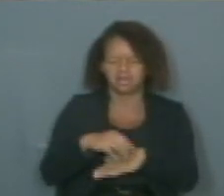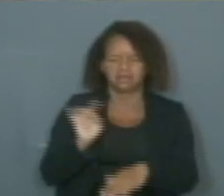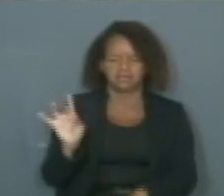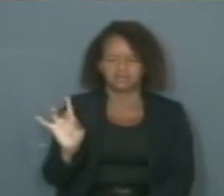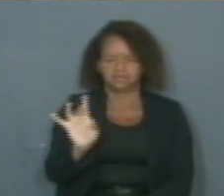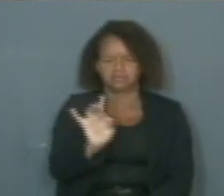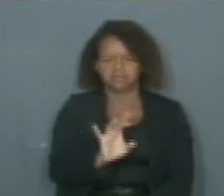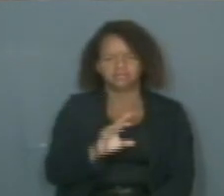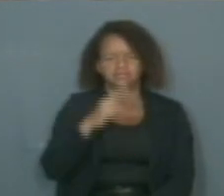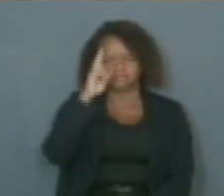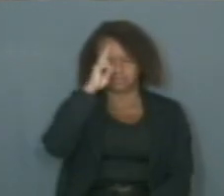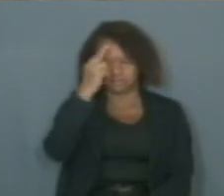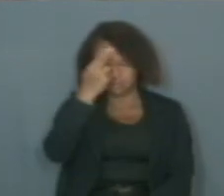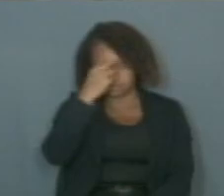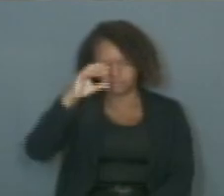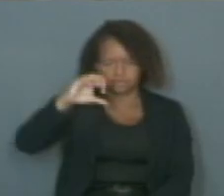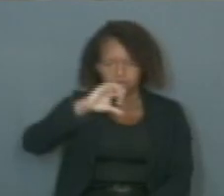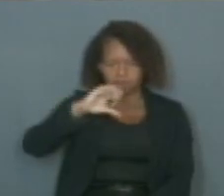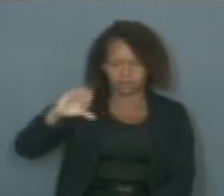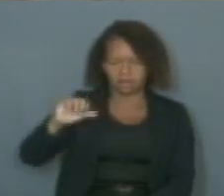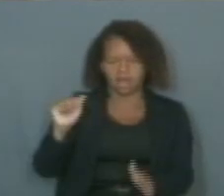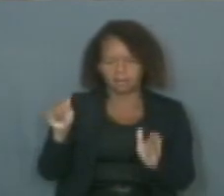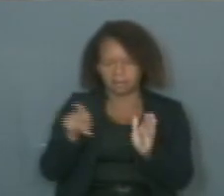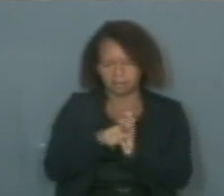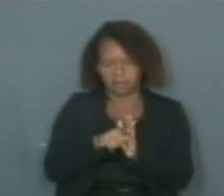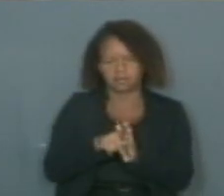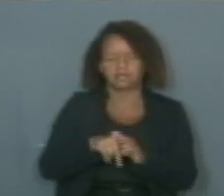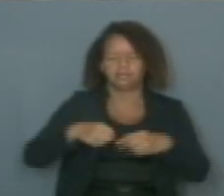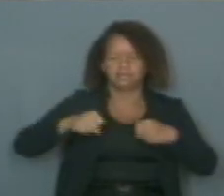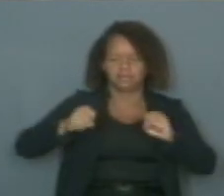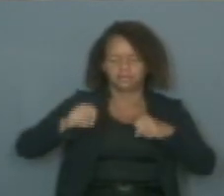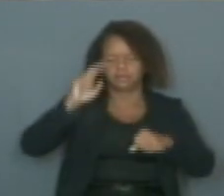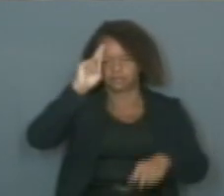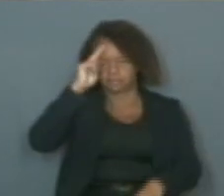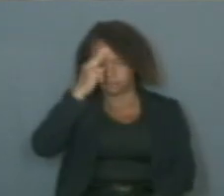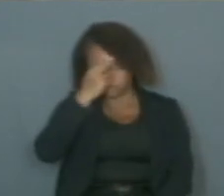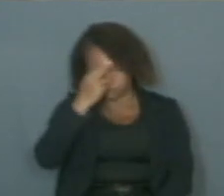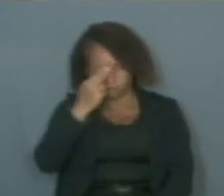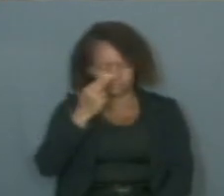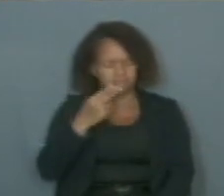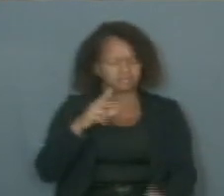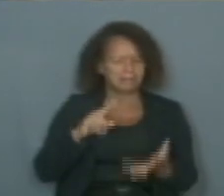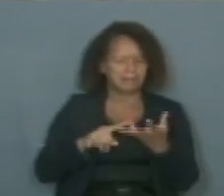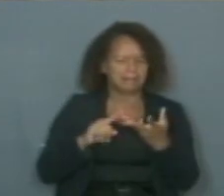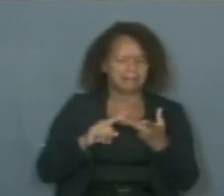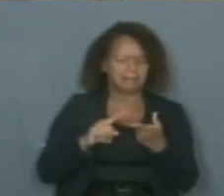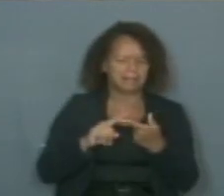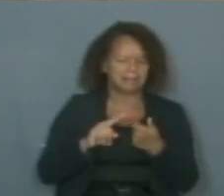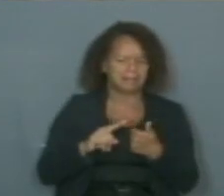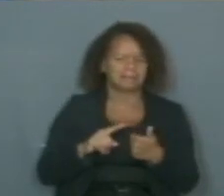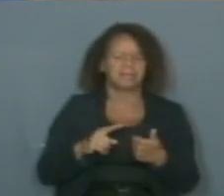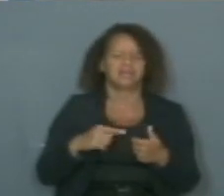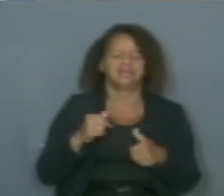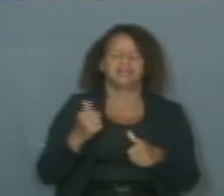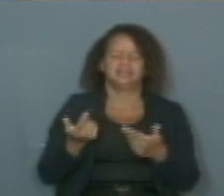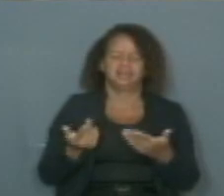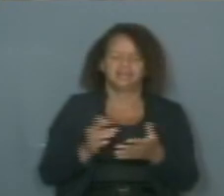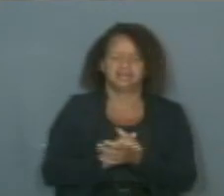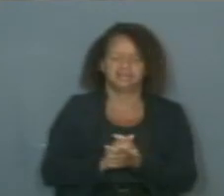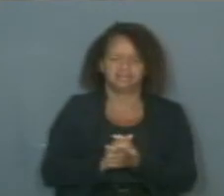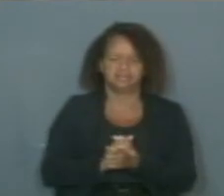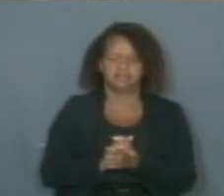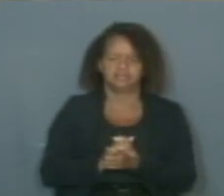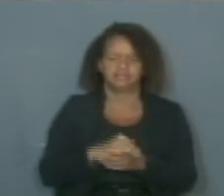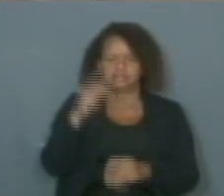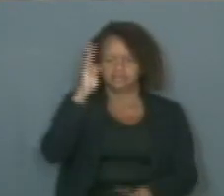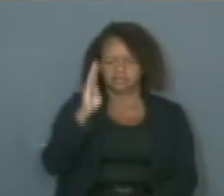individual, depois do Uber, do 99, depois da moto Uber, depois de tantas coisas, depois da recessão